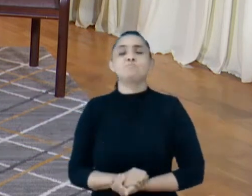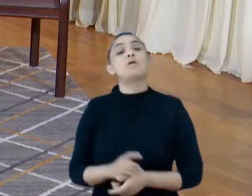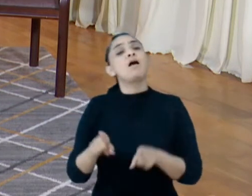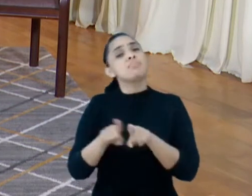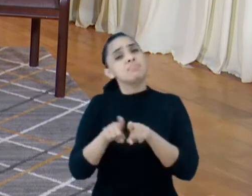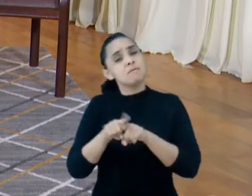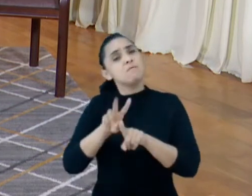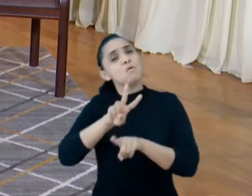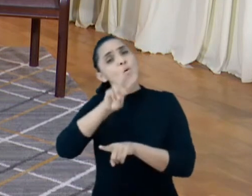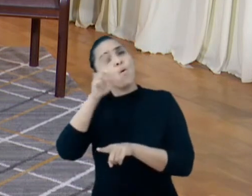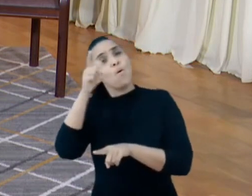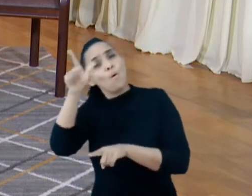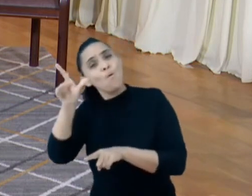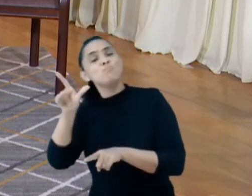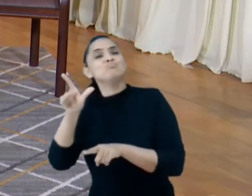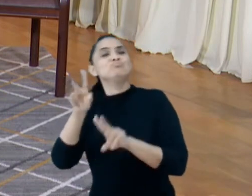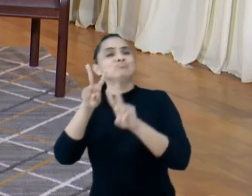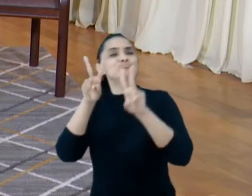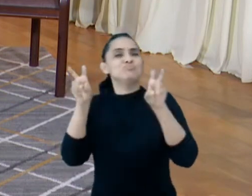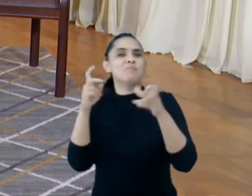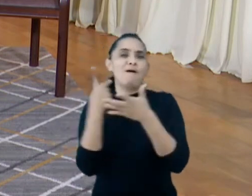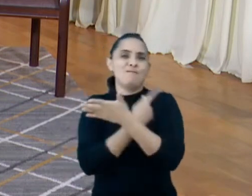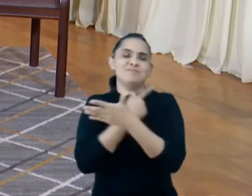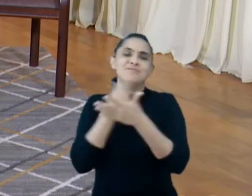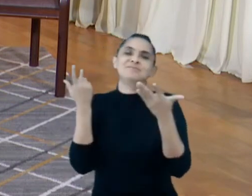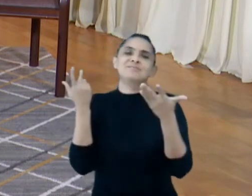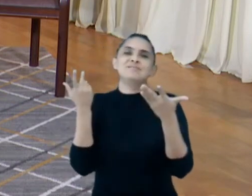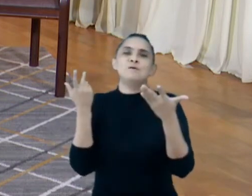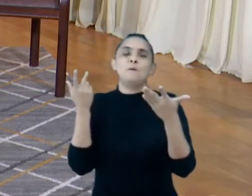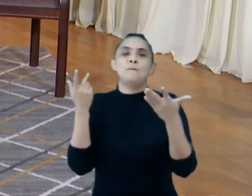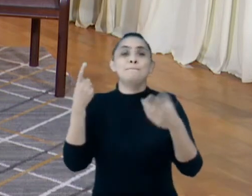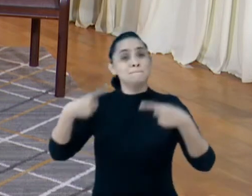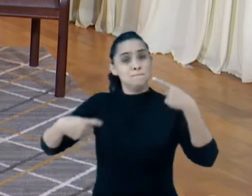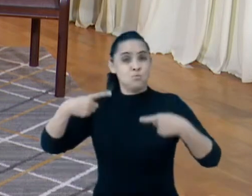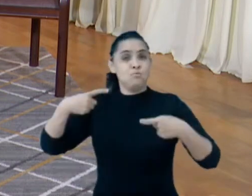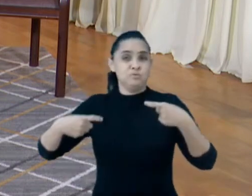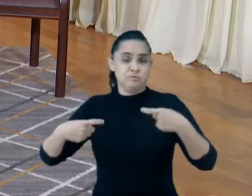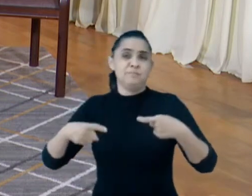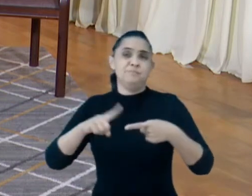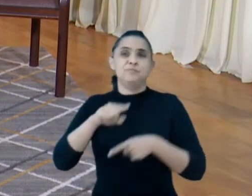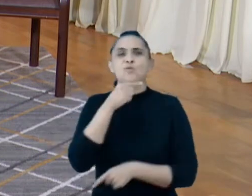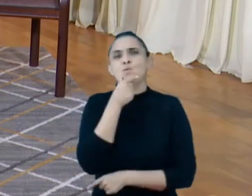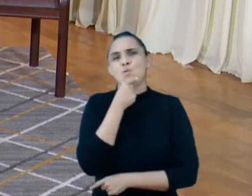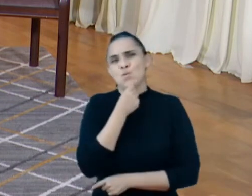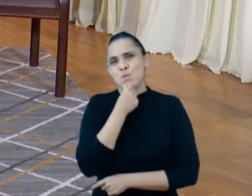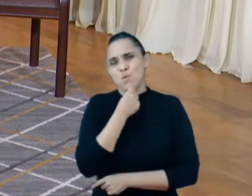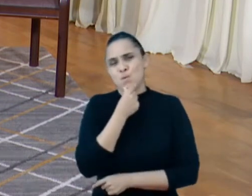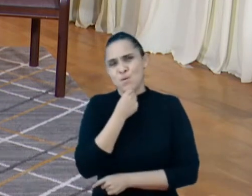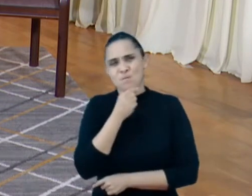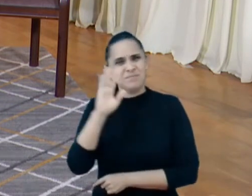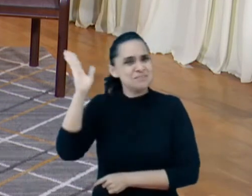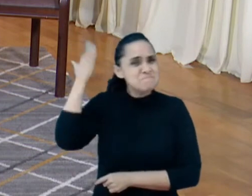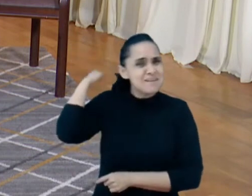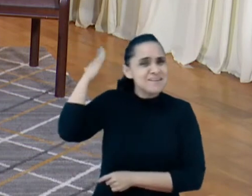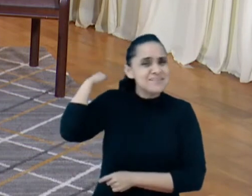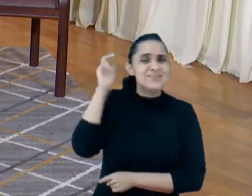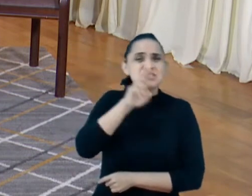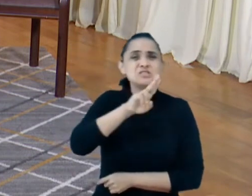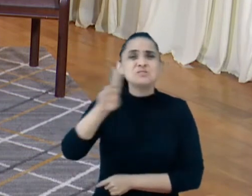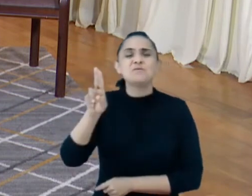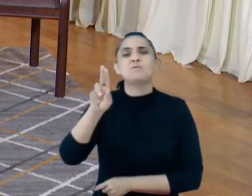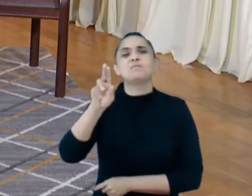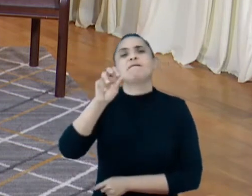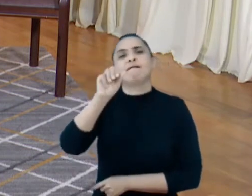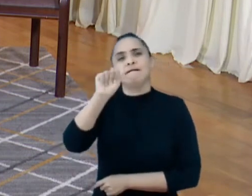chama muita atenção, um dia o nosso saudoso irmão André Secan estava em